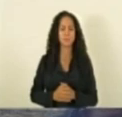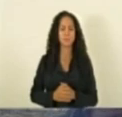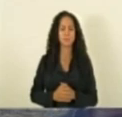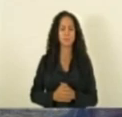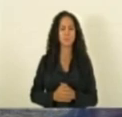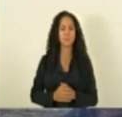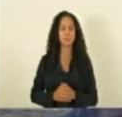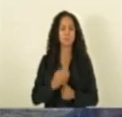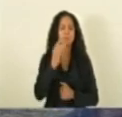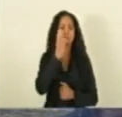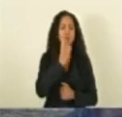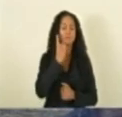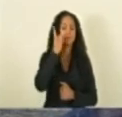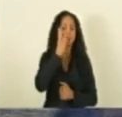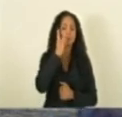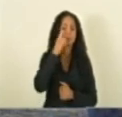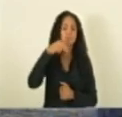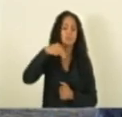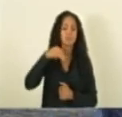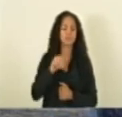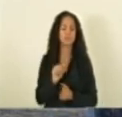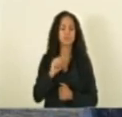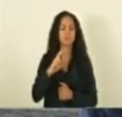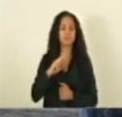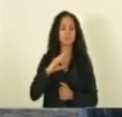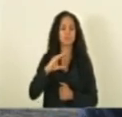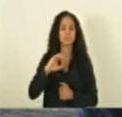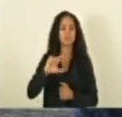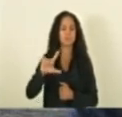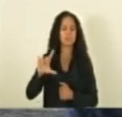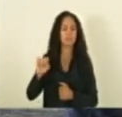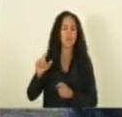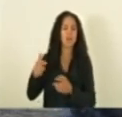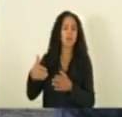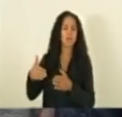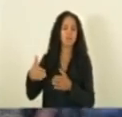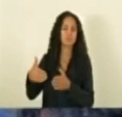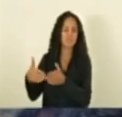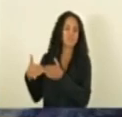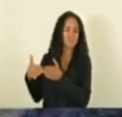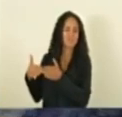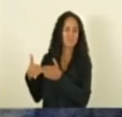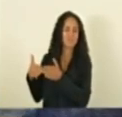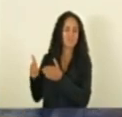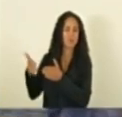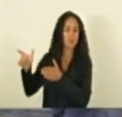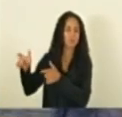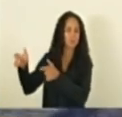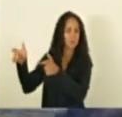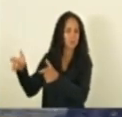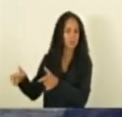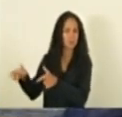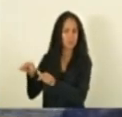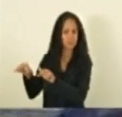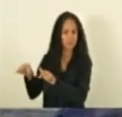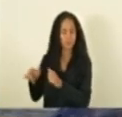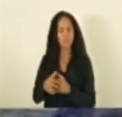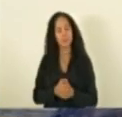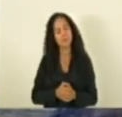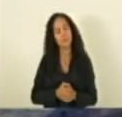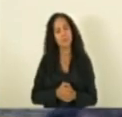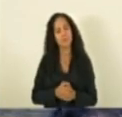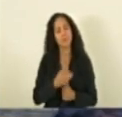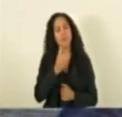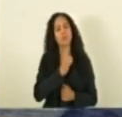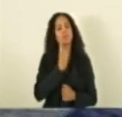Como vota o deputado Marcelo Santos? Está licenciado. Como vota o